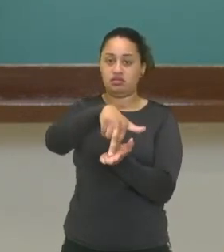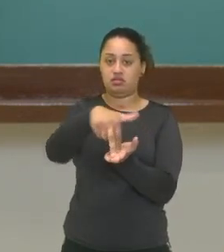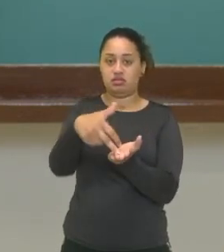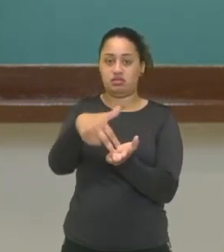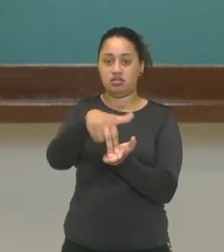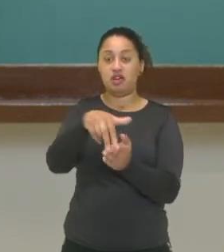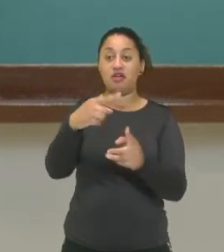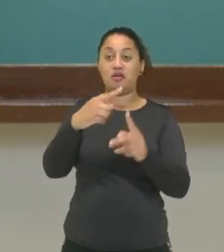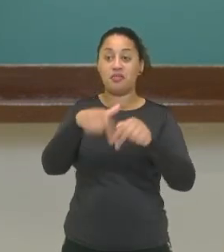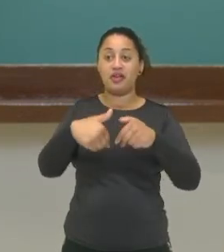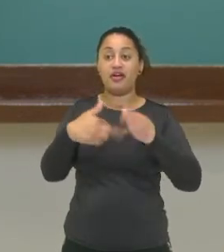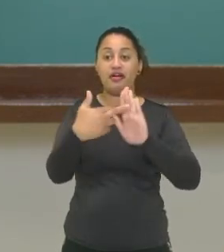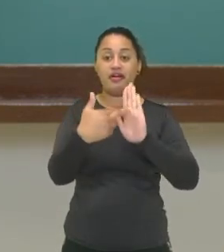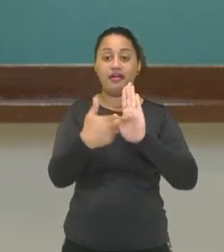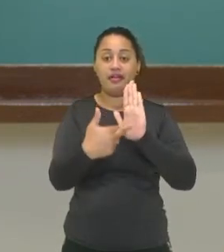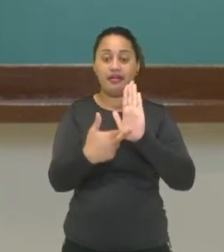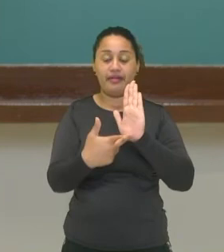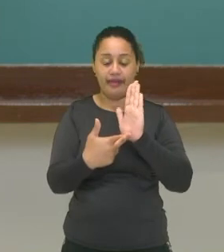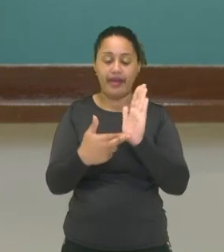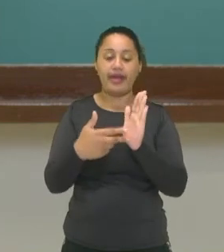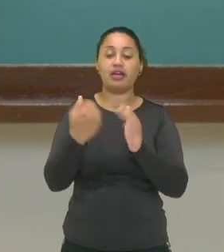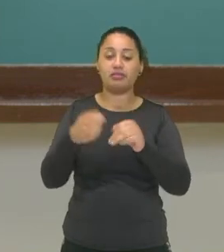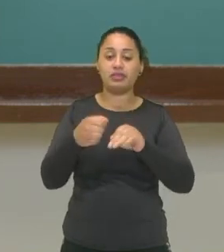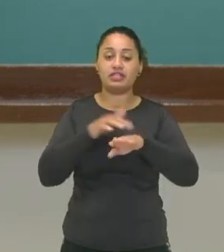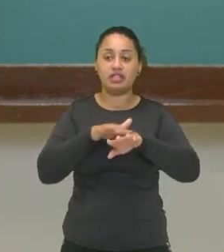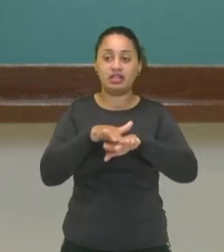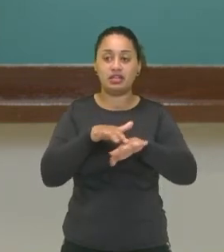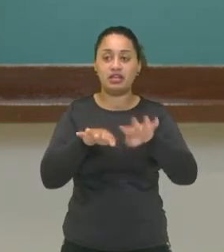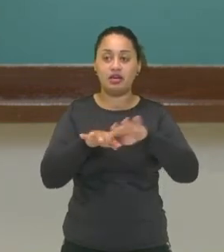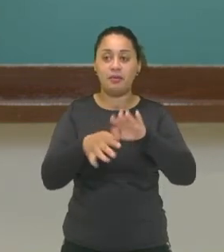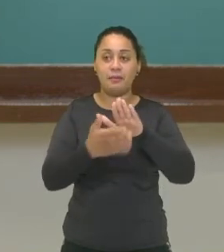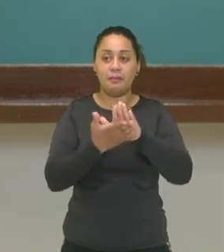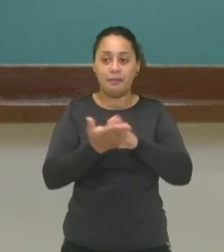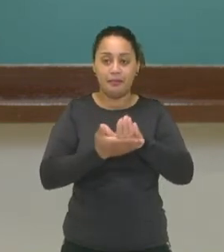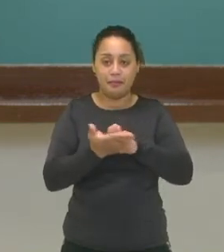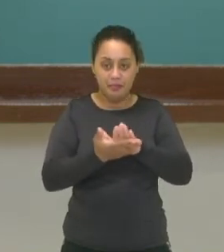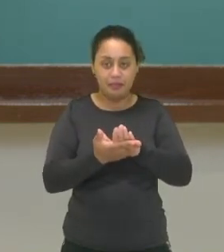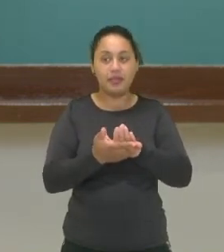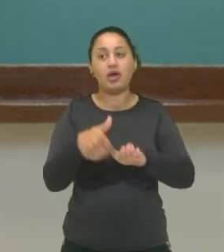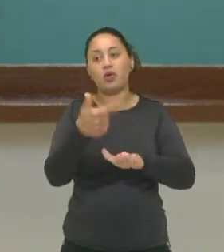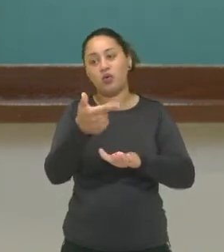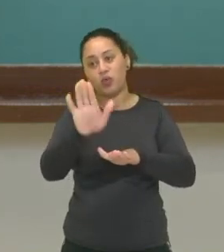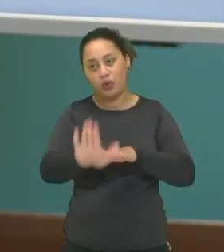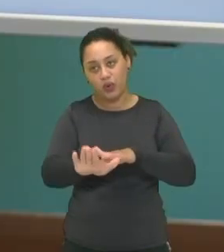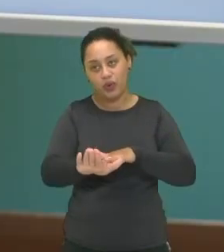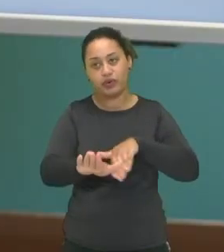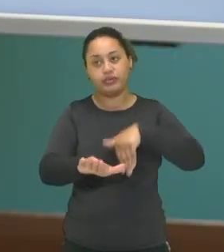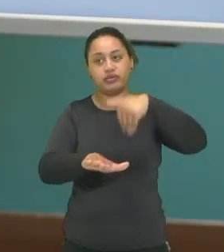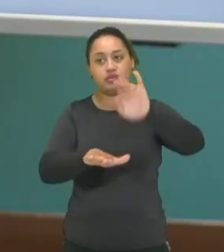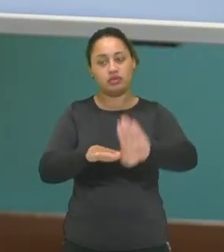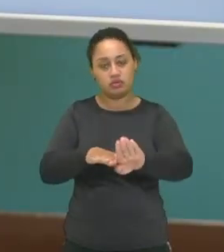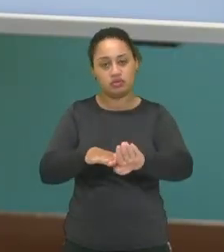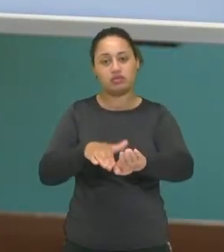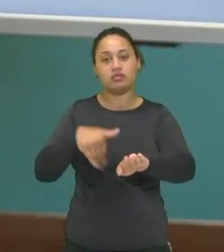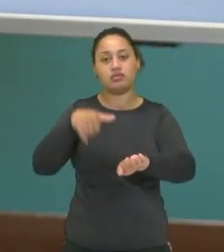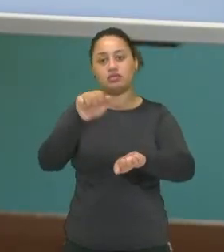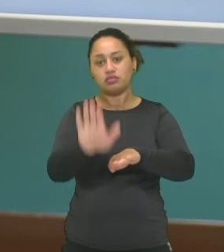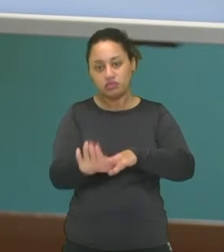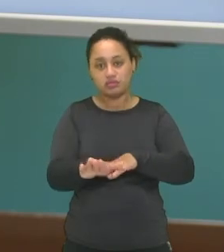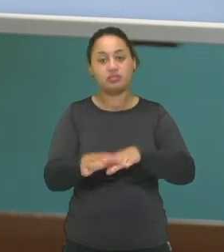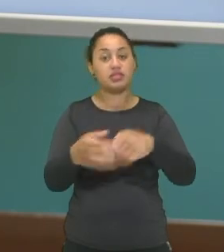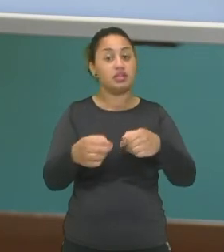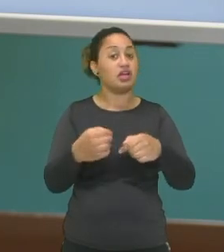e sempre manter um pé apoiado em contato com o solo, tá bom? Por isso que a gente diz que eles não correm, na